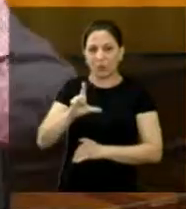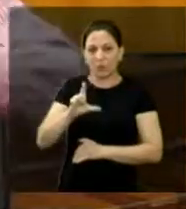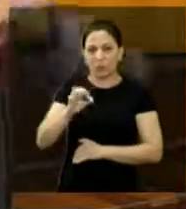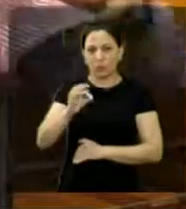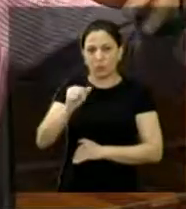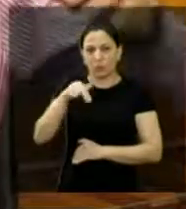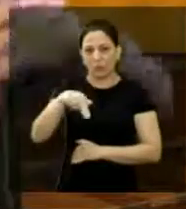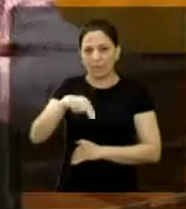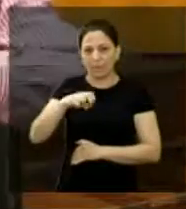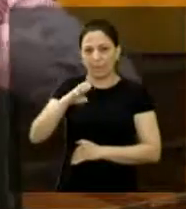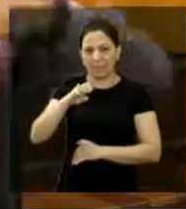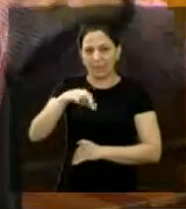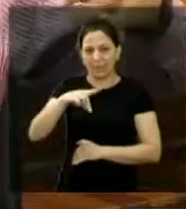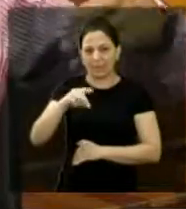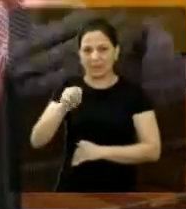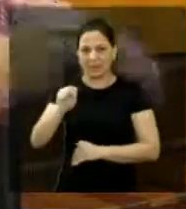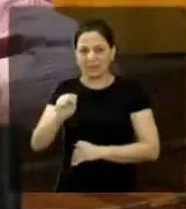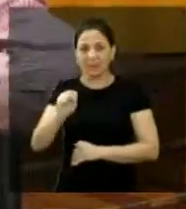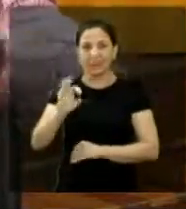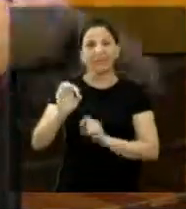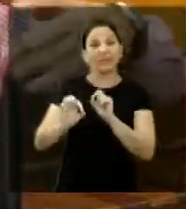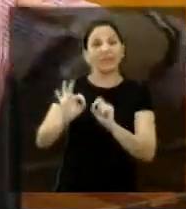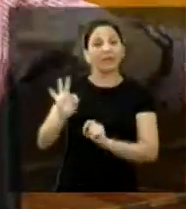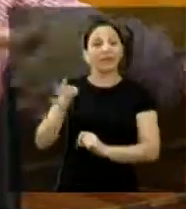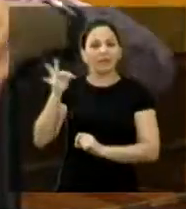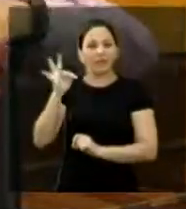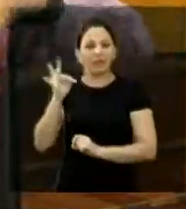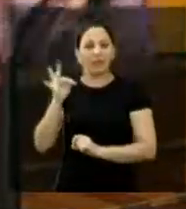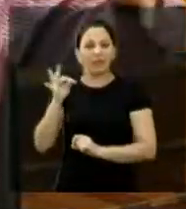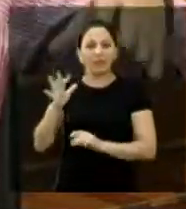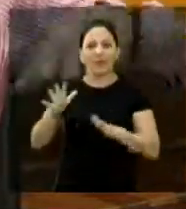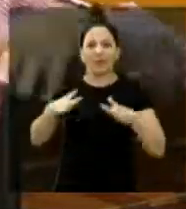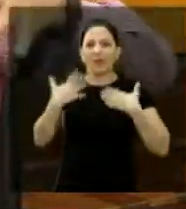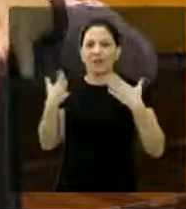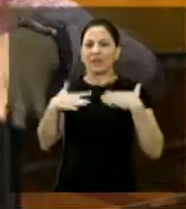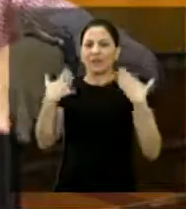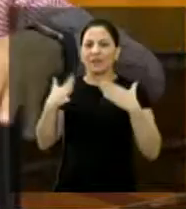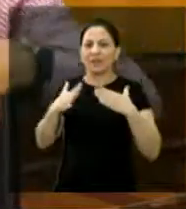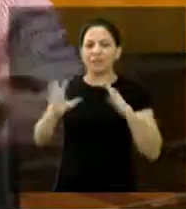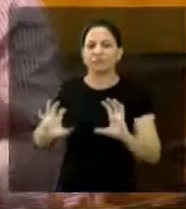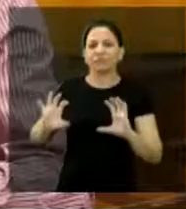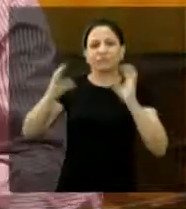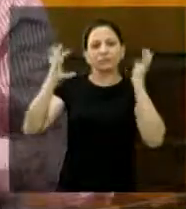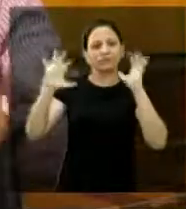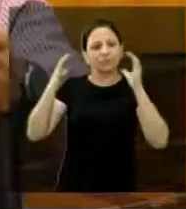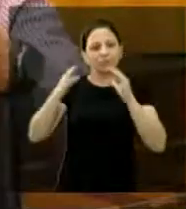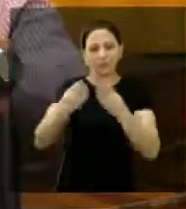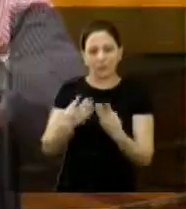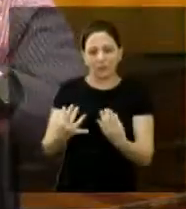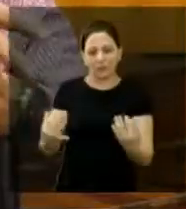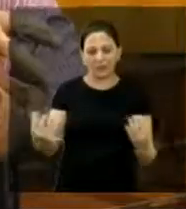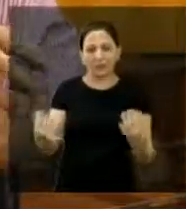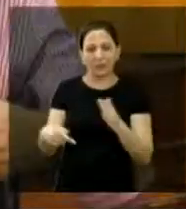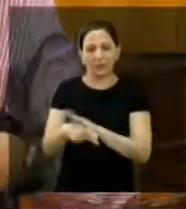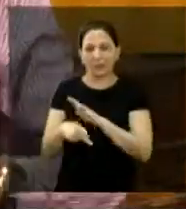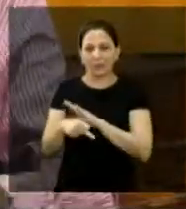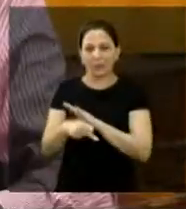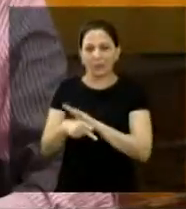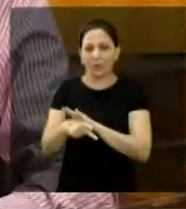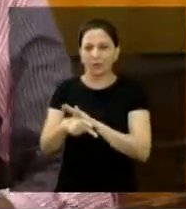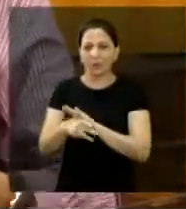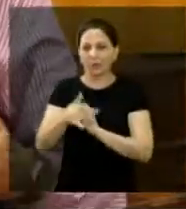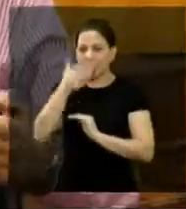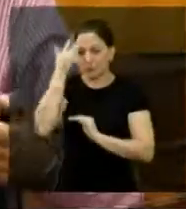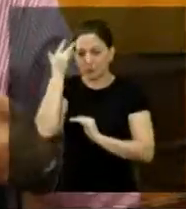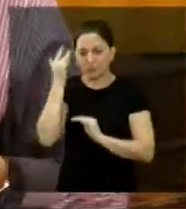ele, naquela alegria, né, naquela confusão da comemoração lá no gramado, ele deixou todo mundo